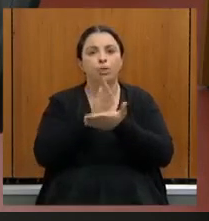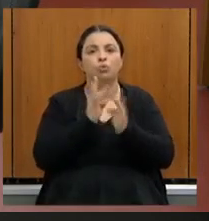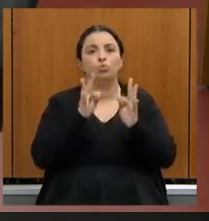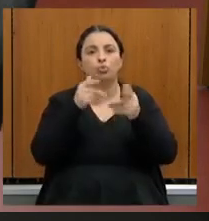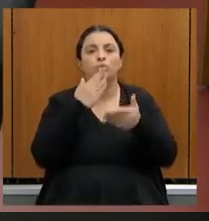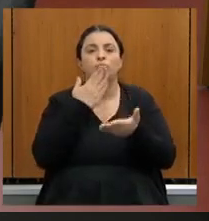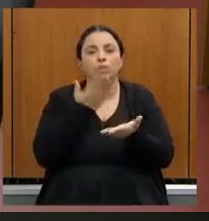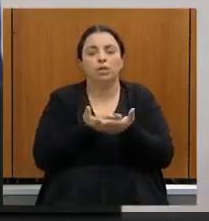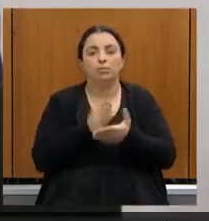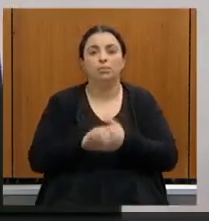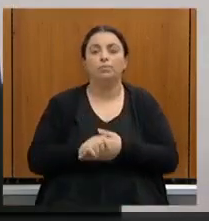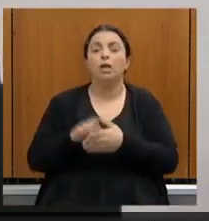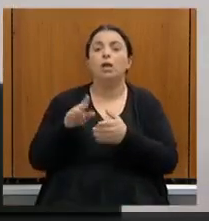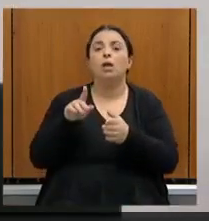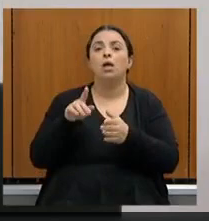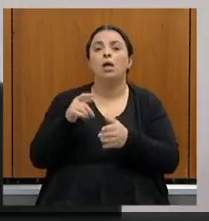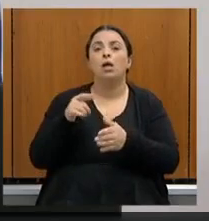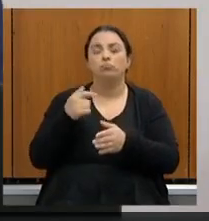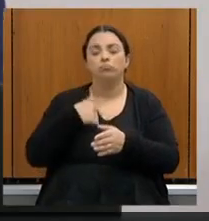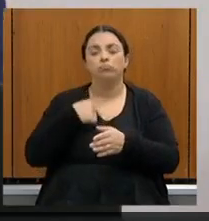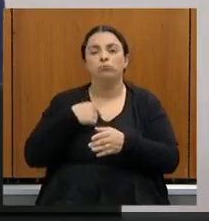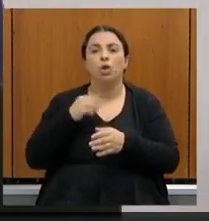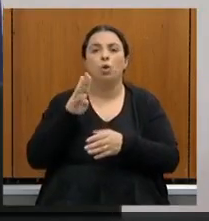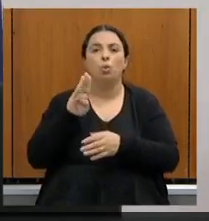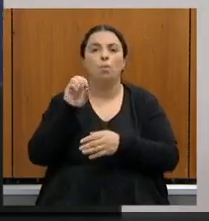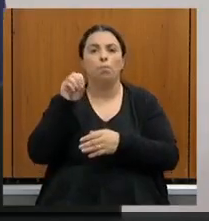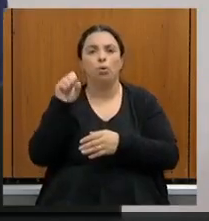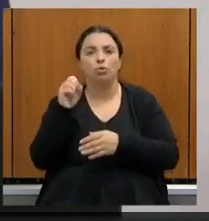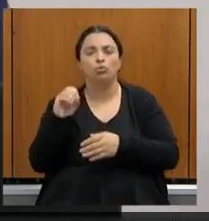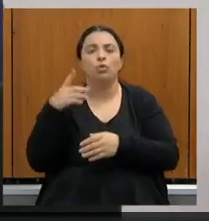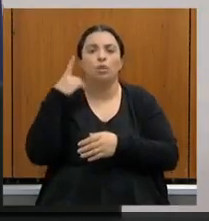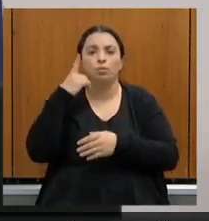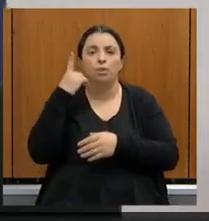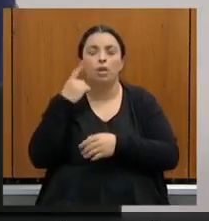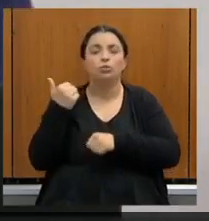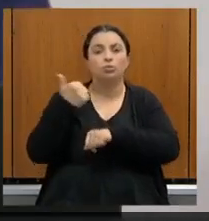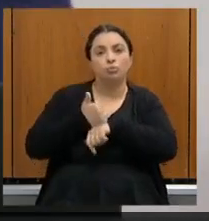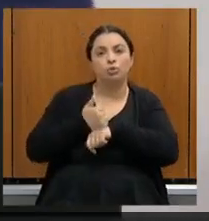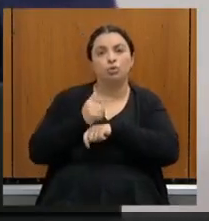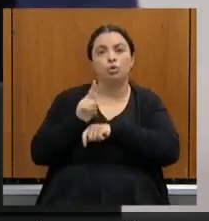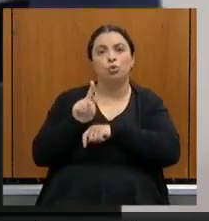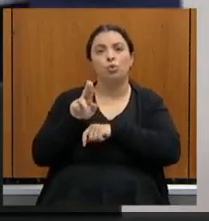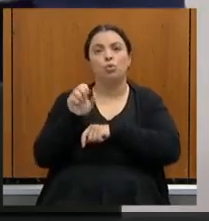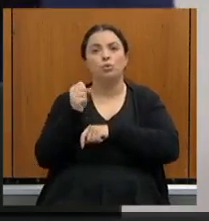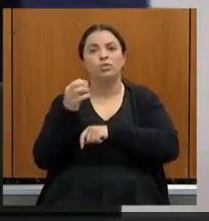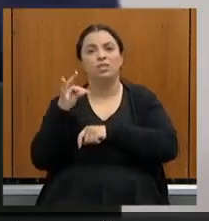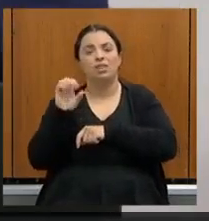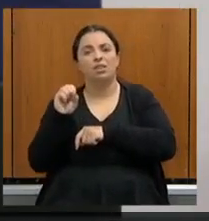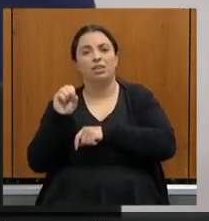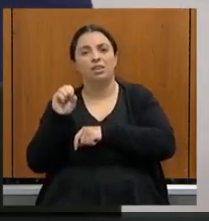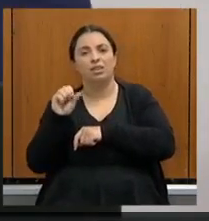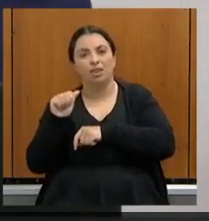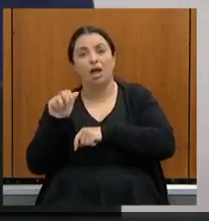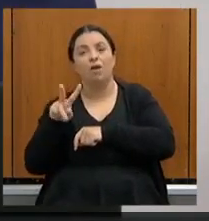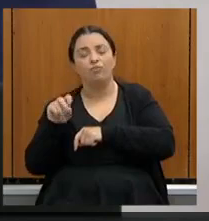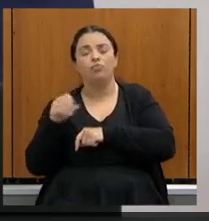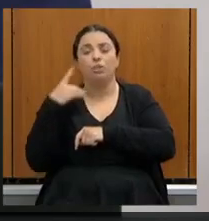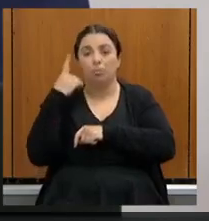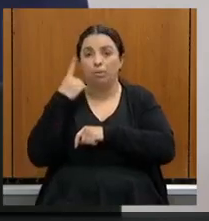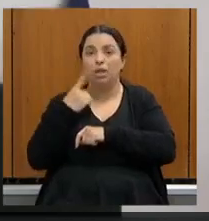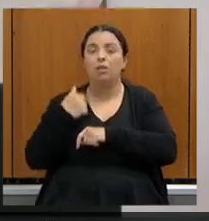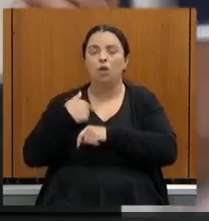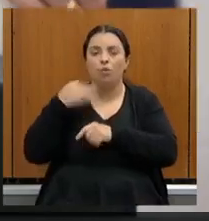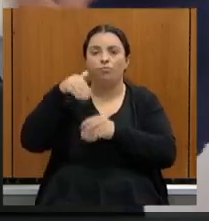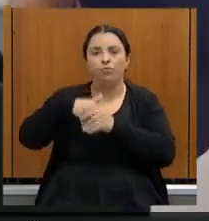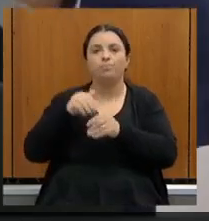deputado Bosco também neste ato aqui substituindo aqui o deputado Gustavo Mitre voto sim pelos